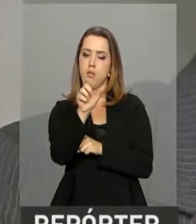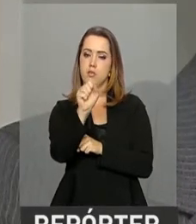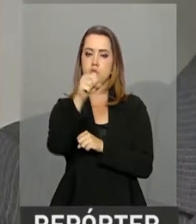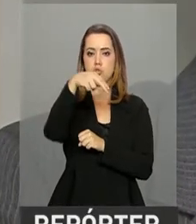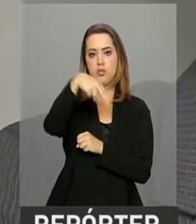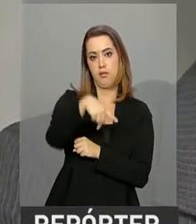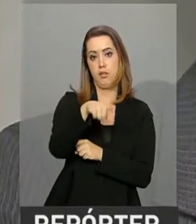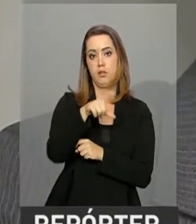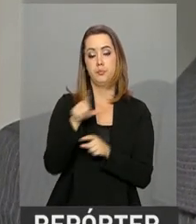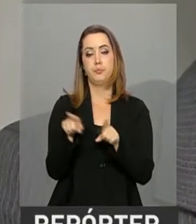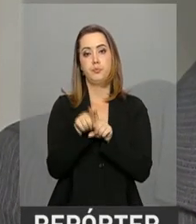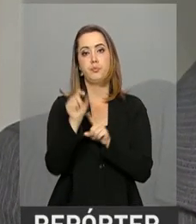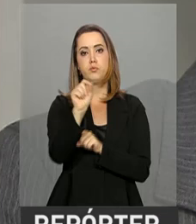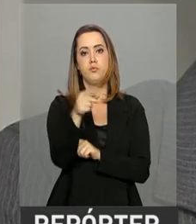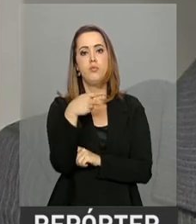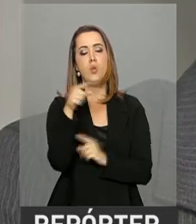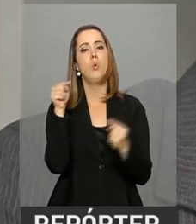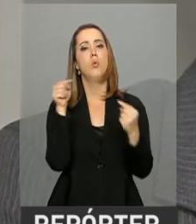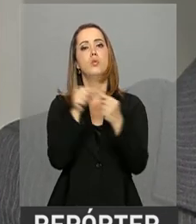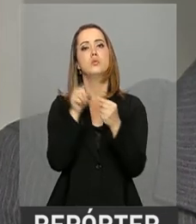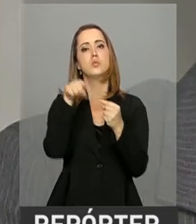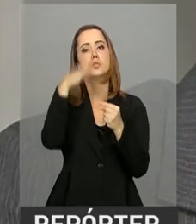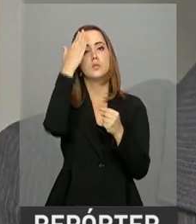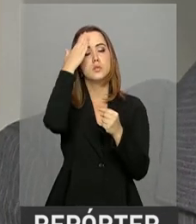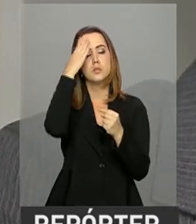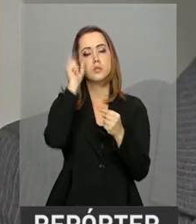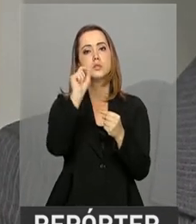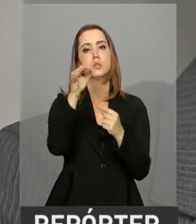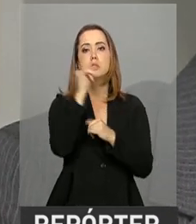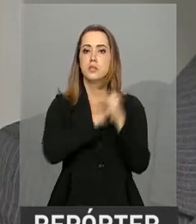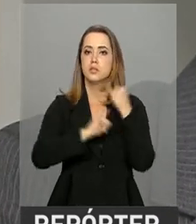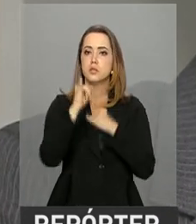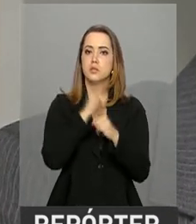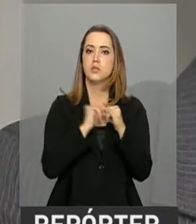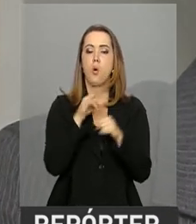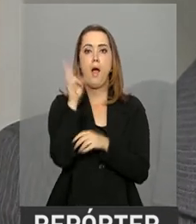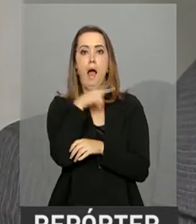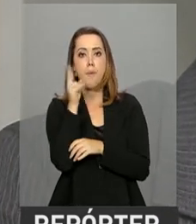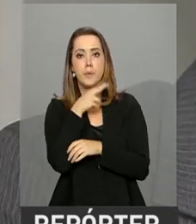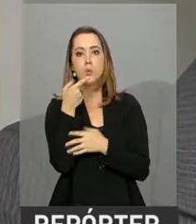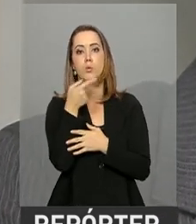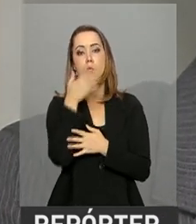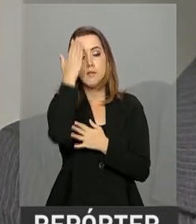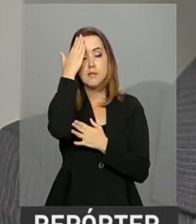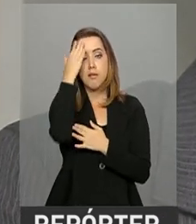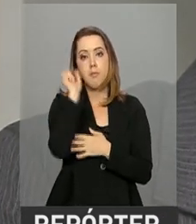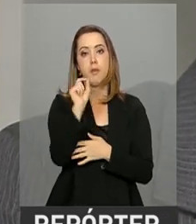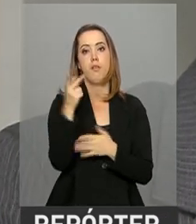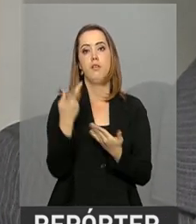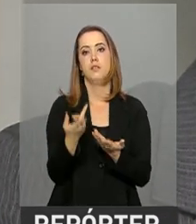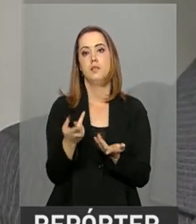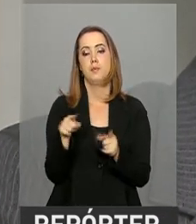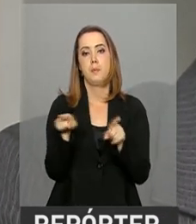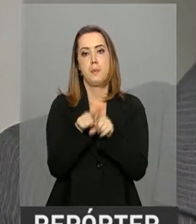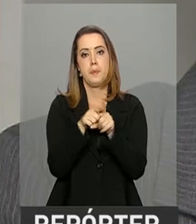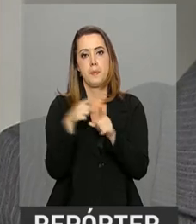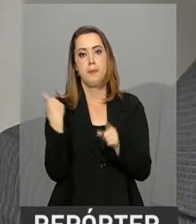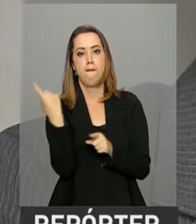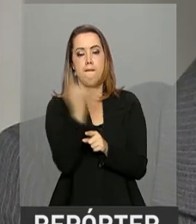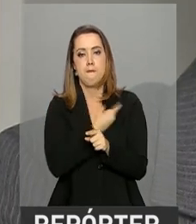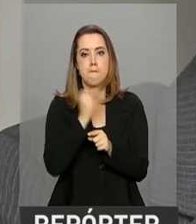fazer com que o condutor esteja ciente das informações o mais rapidamente possível E também nós vamos